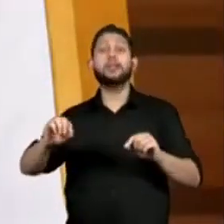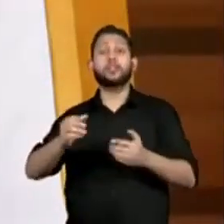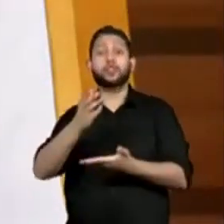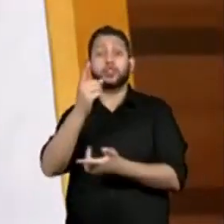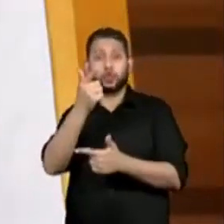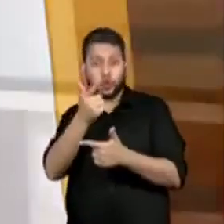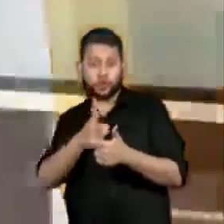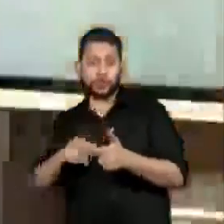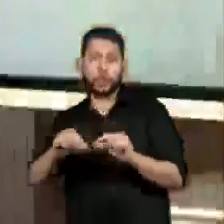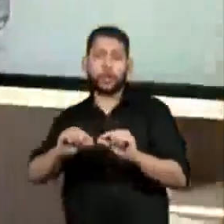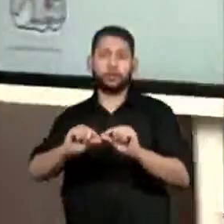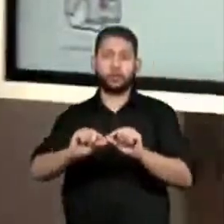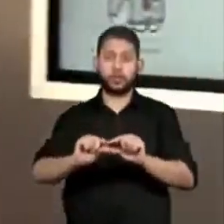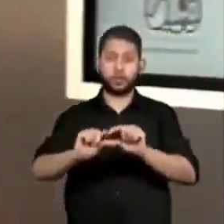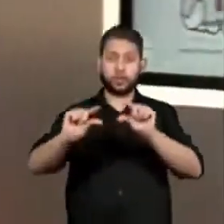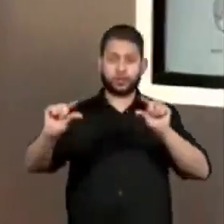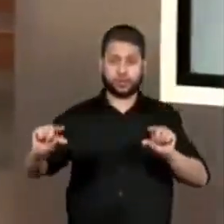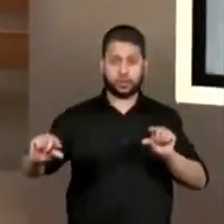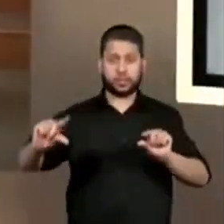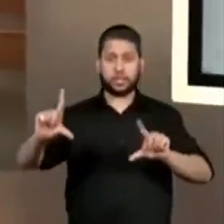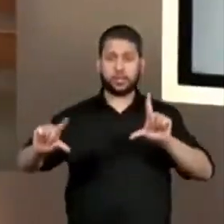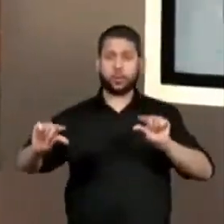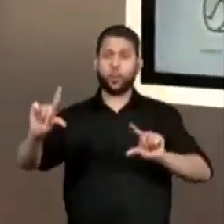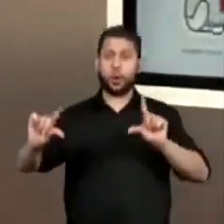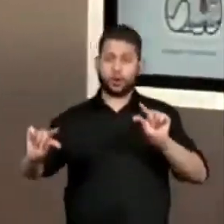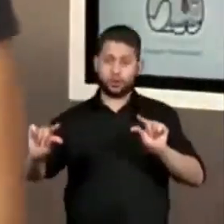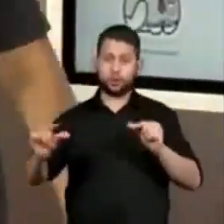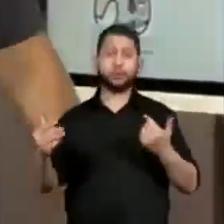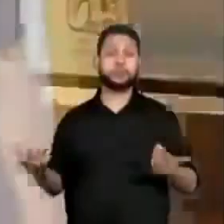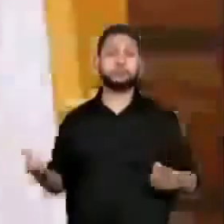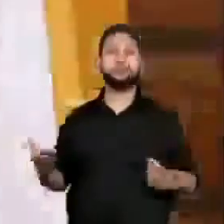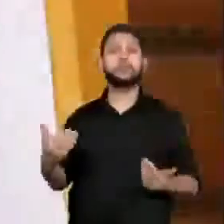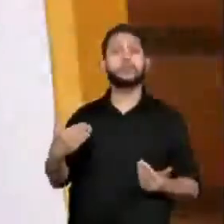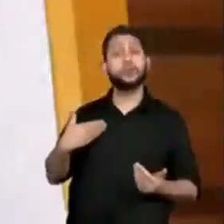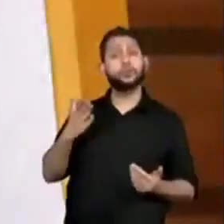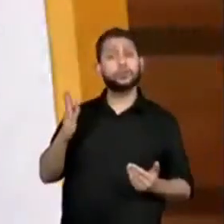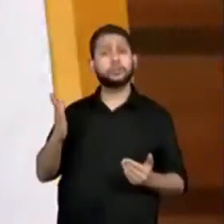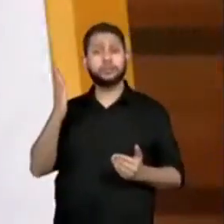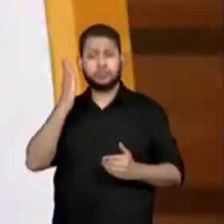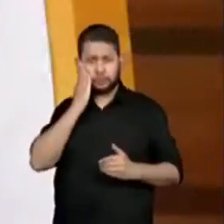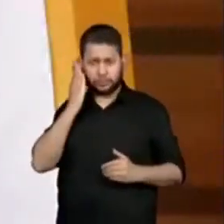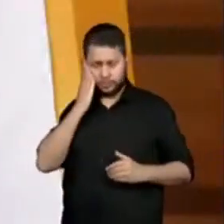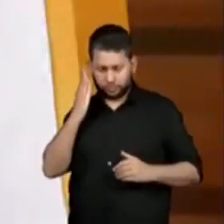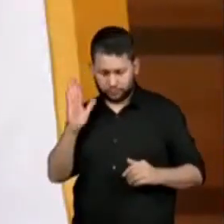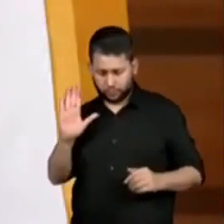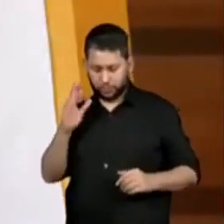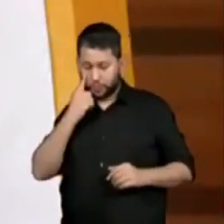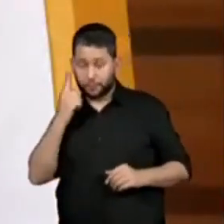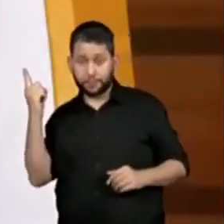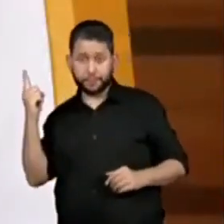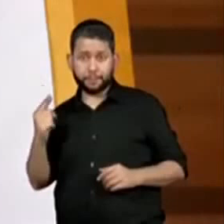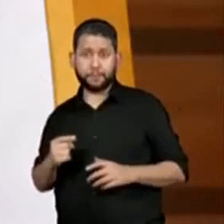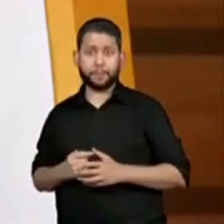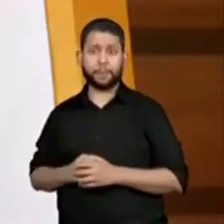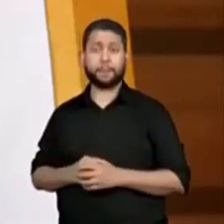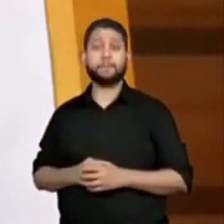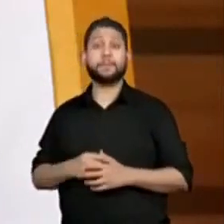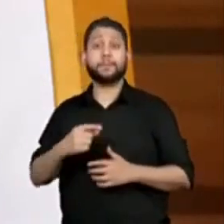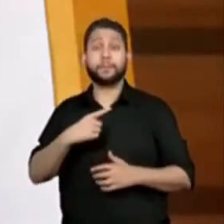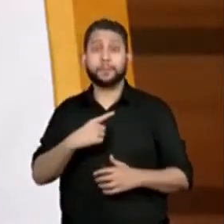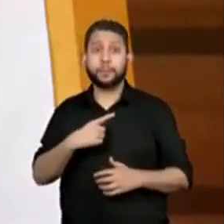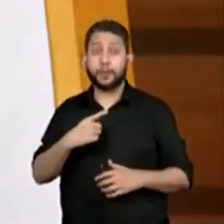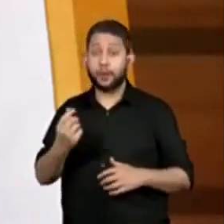a divisão desigual sabendo que o nosso é pegar uma quantidade